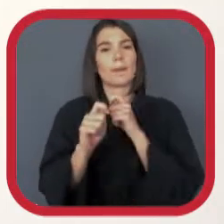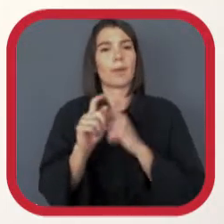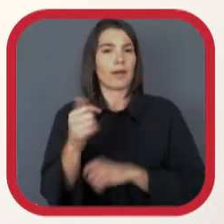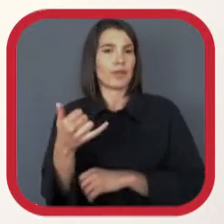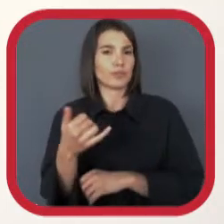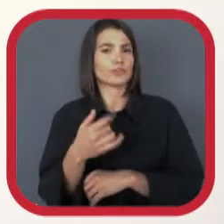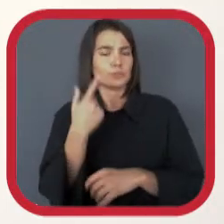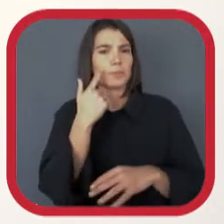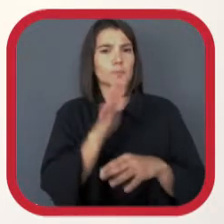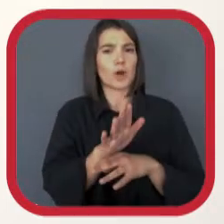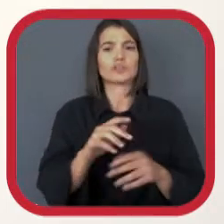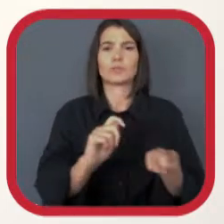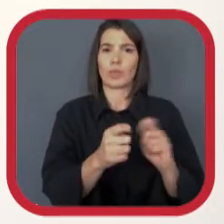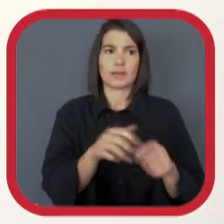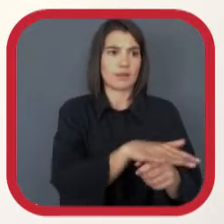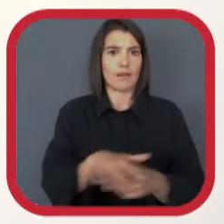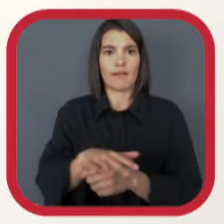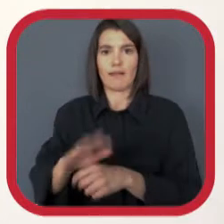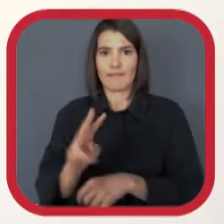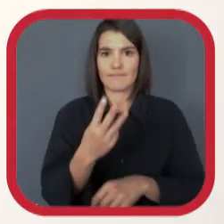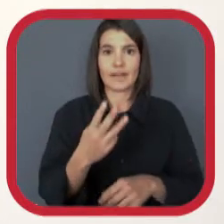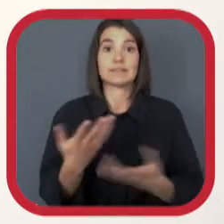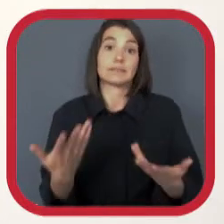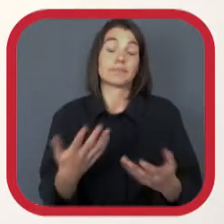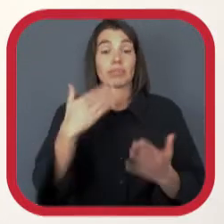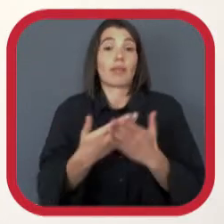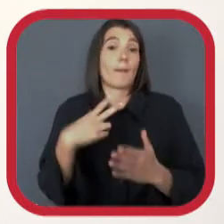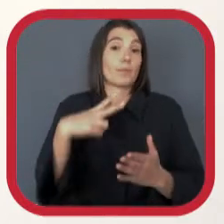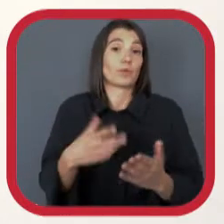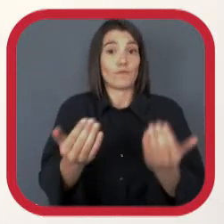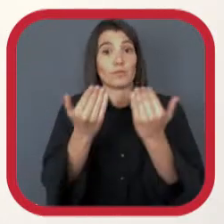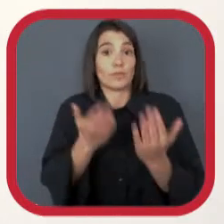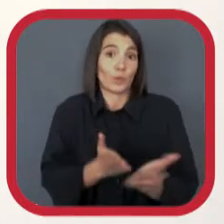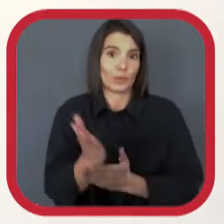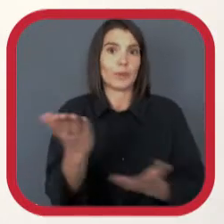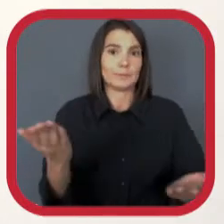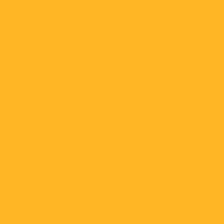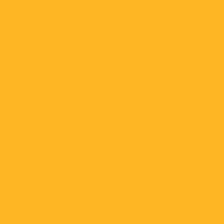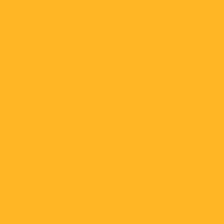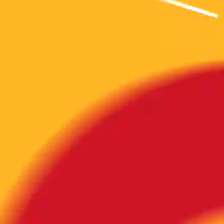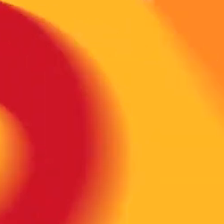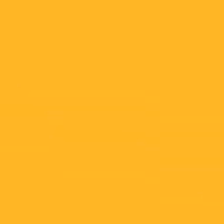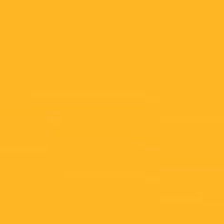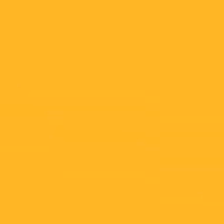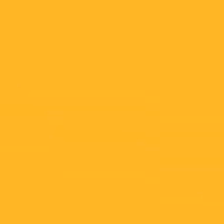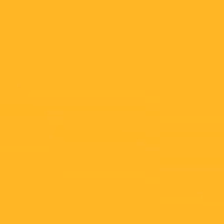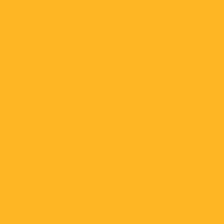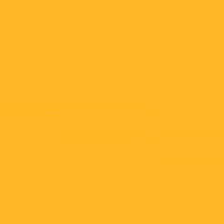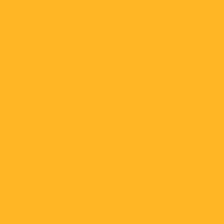repórter E2 mostra-te as mudanças que estes três meios de comunicação adotaram para que o país continuasse informado.